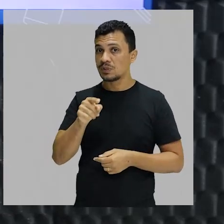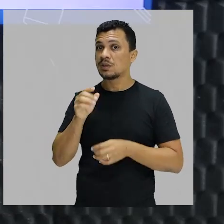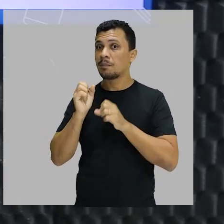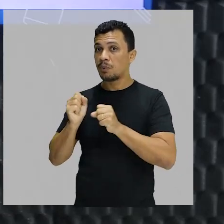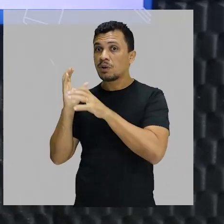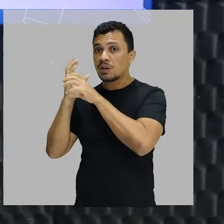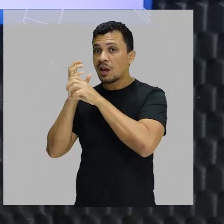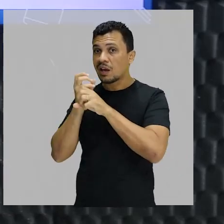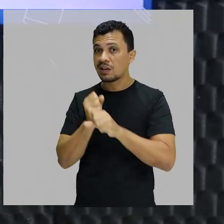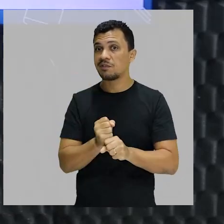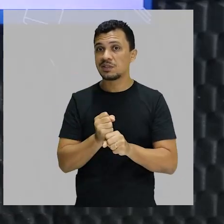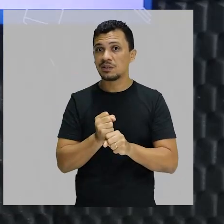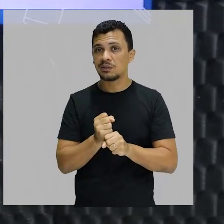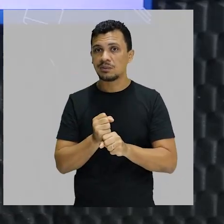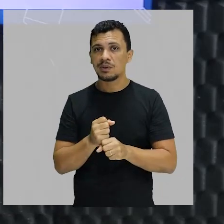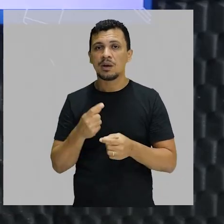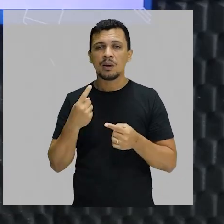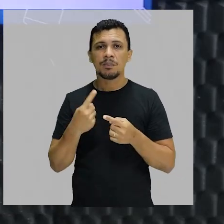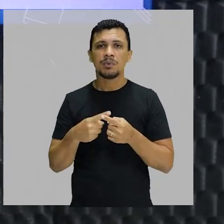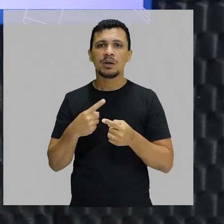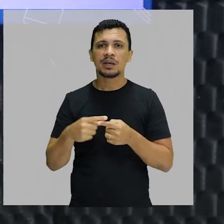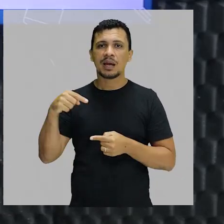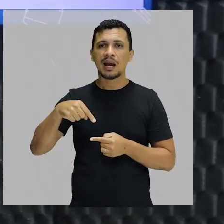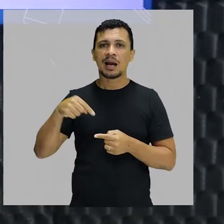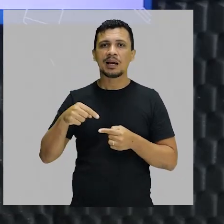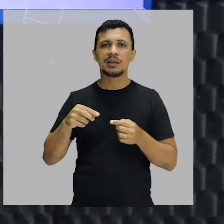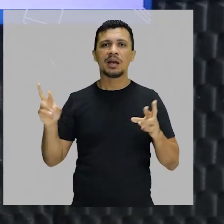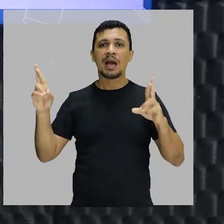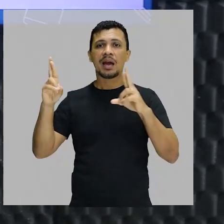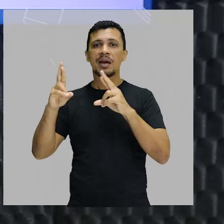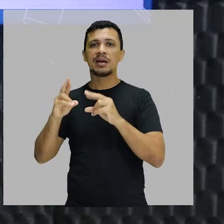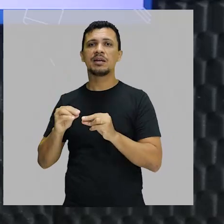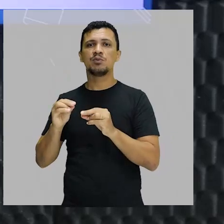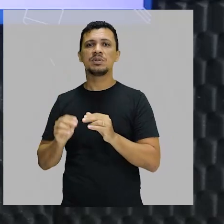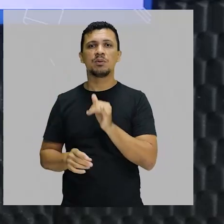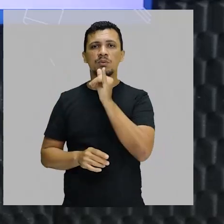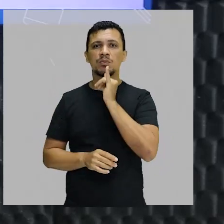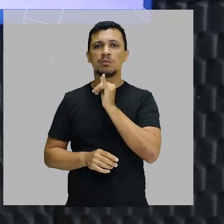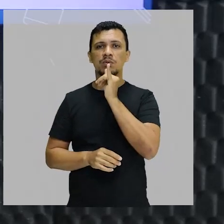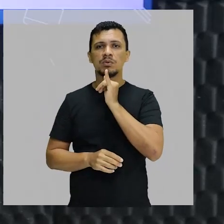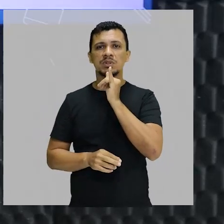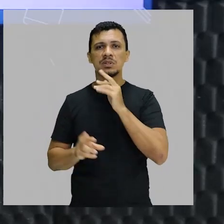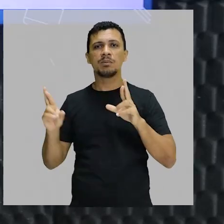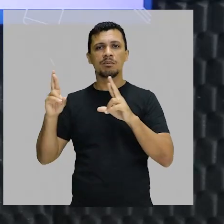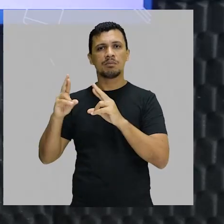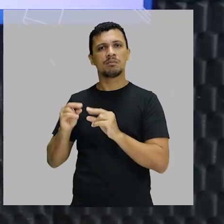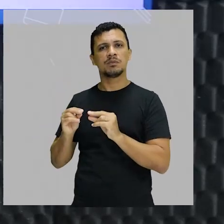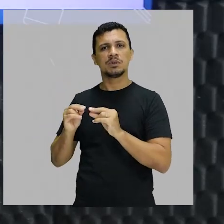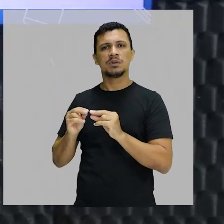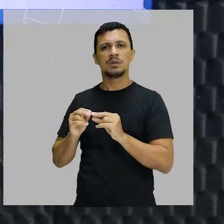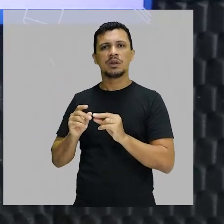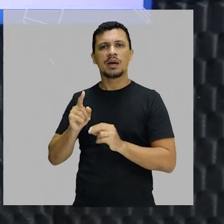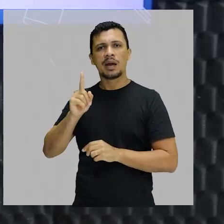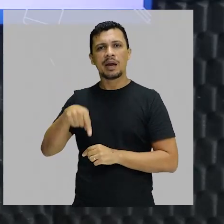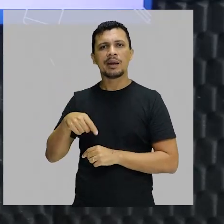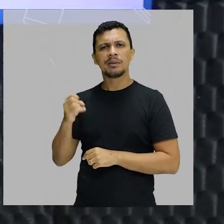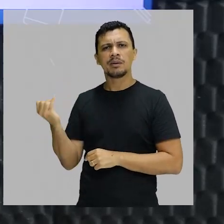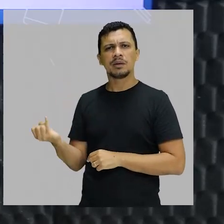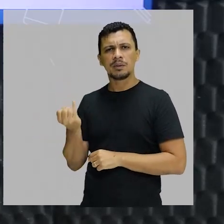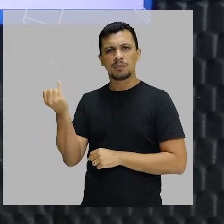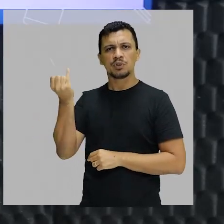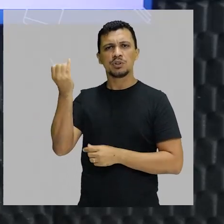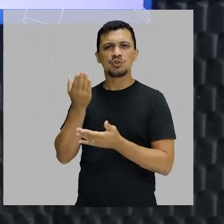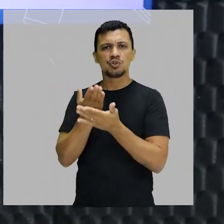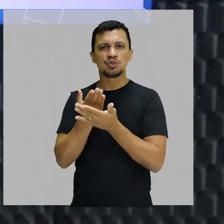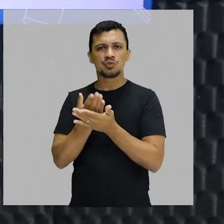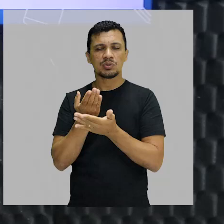fez uma redução, tá, dos exemplos. É muito interessante estudar